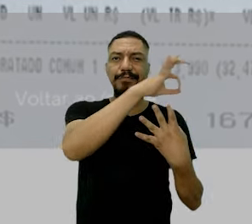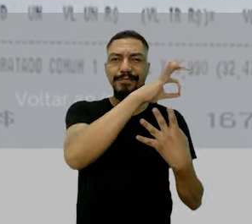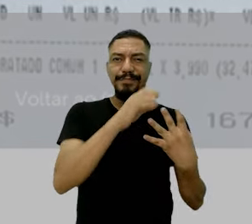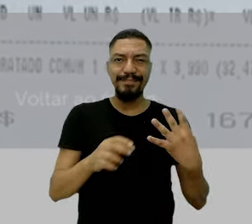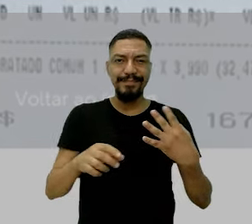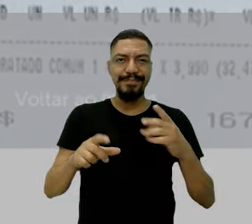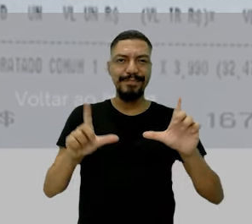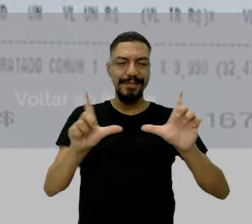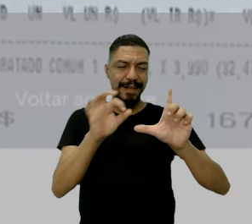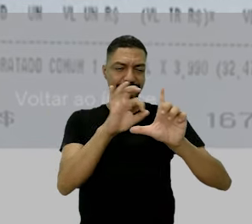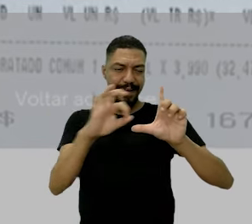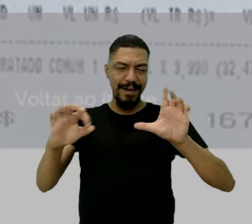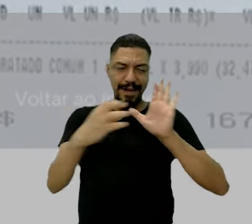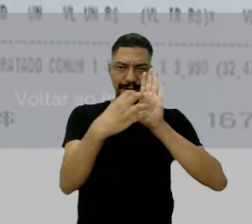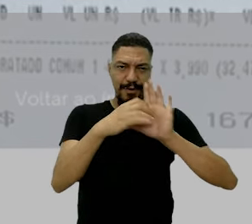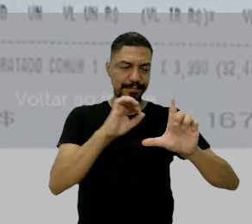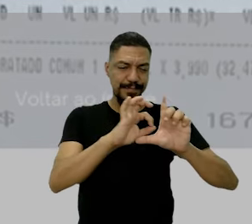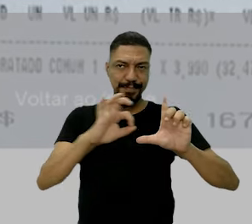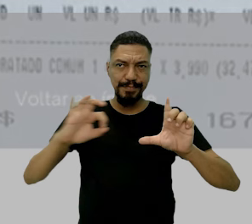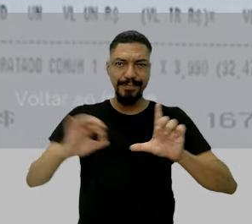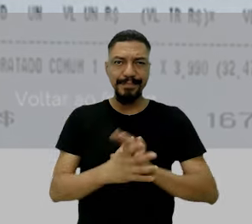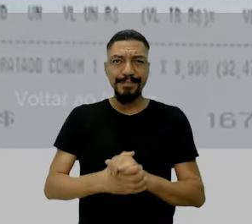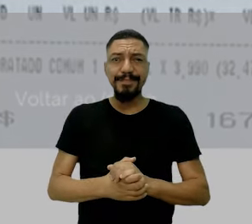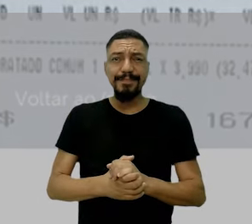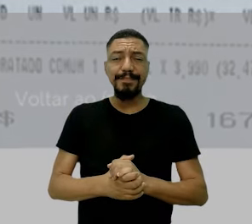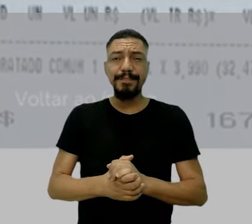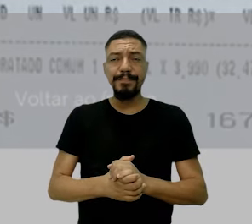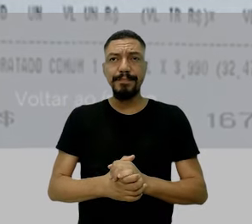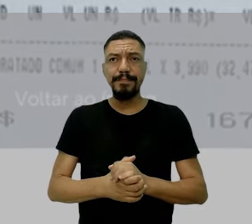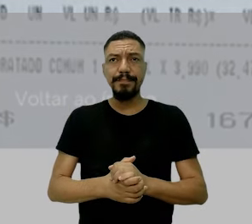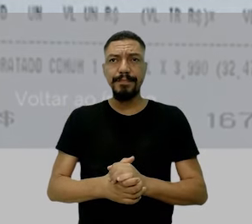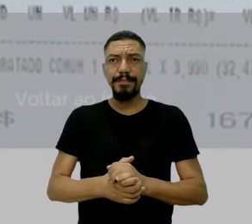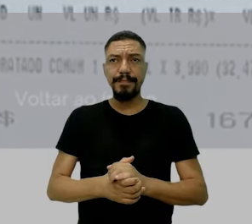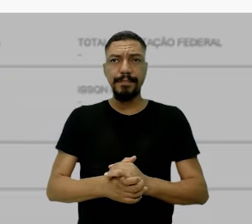É o edital de cima. O edital, ó. O slide de cima.